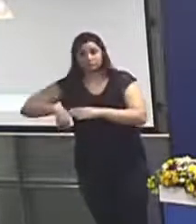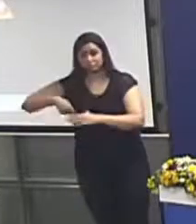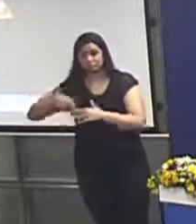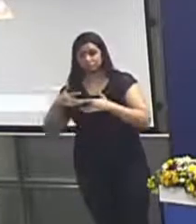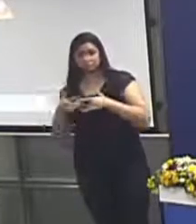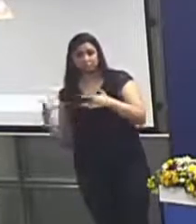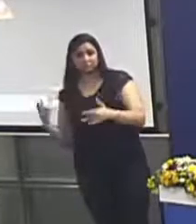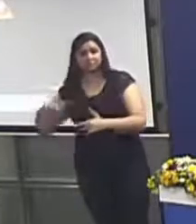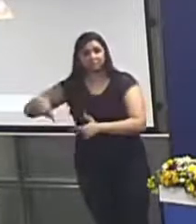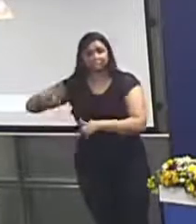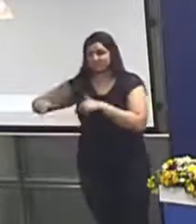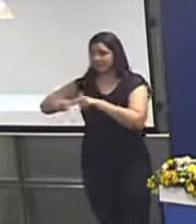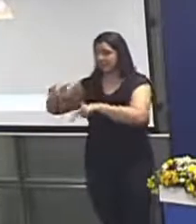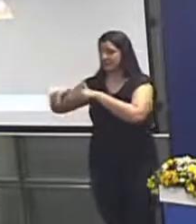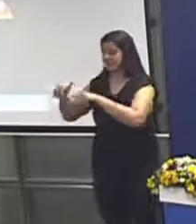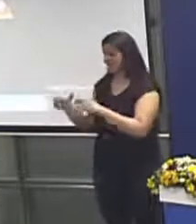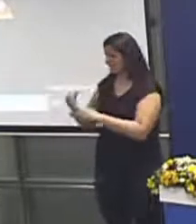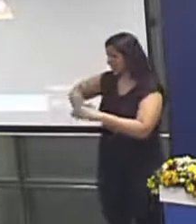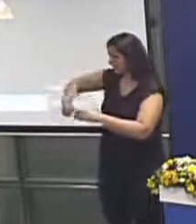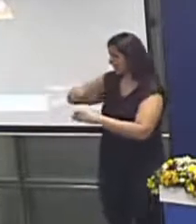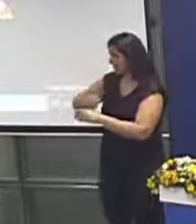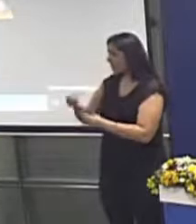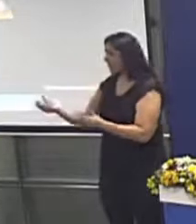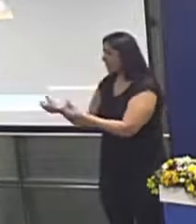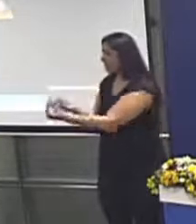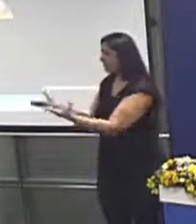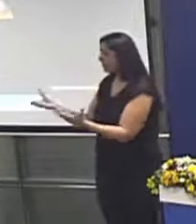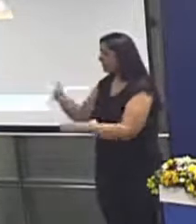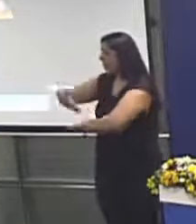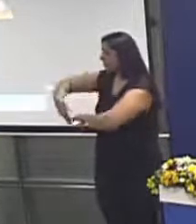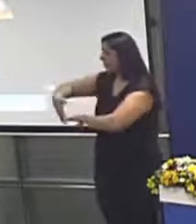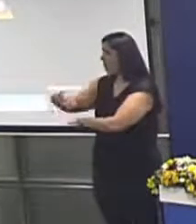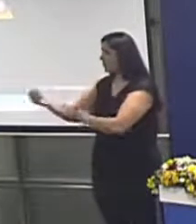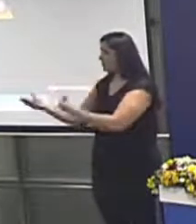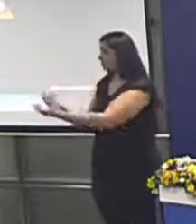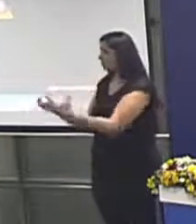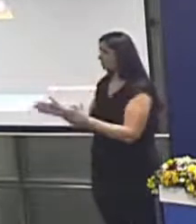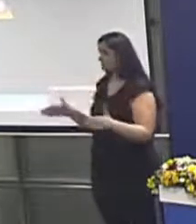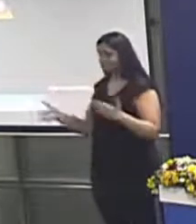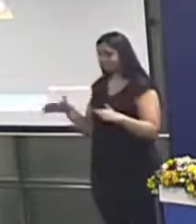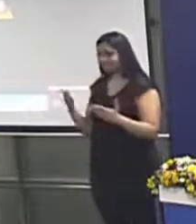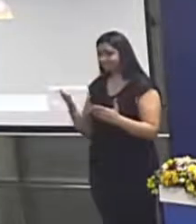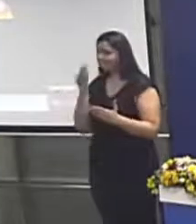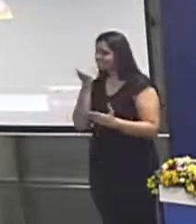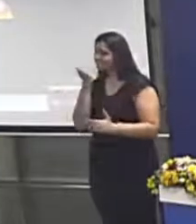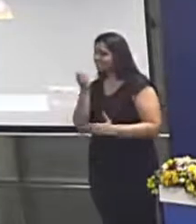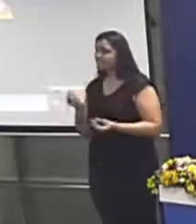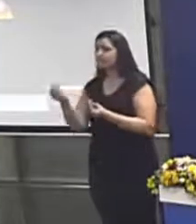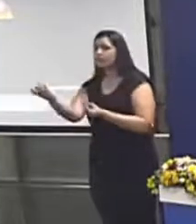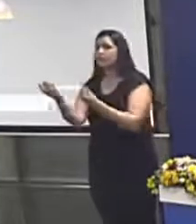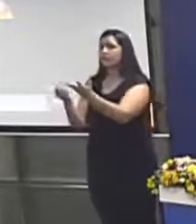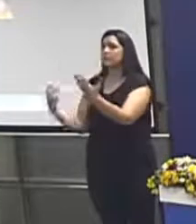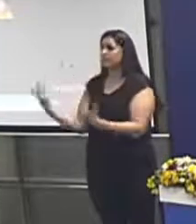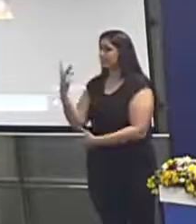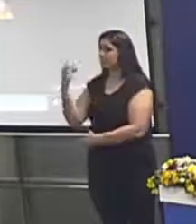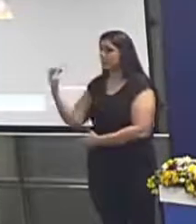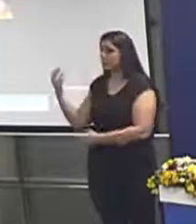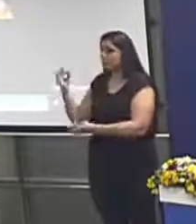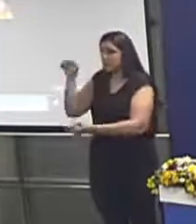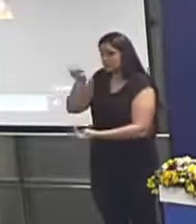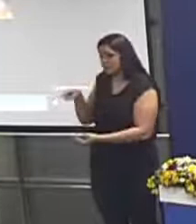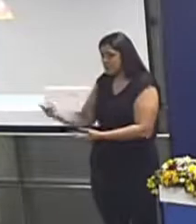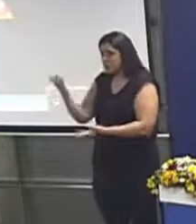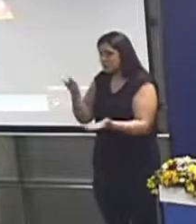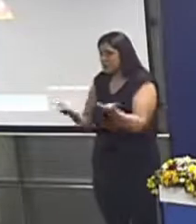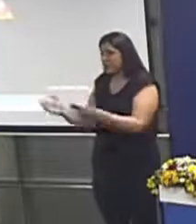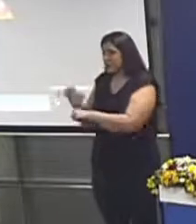todo mundo atua. Preparo de marmitas ao morador de rua. Cesta básica aos mais necessitados, 200 toneladas